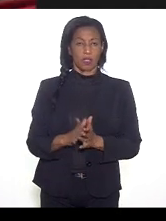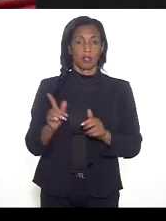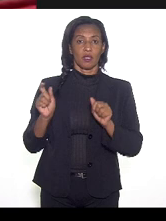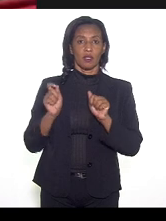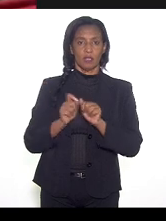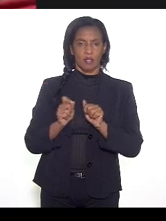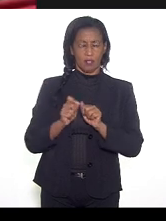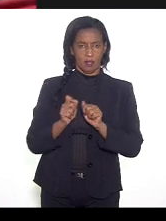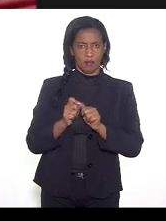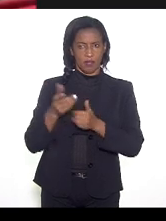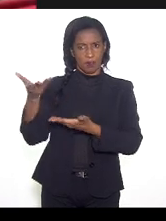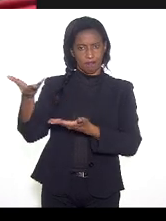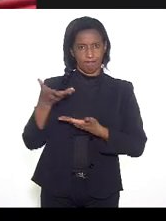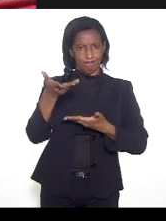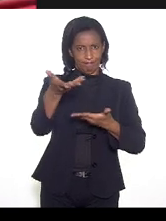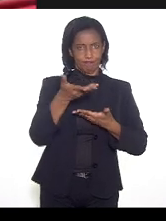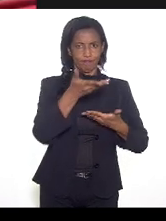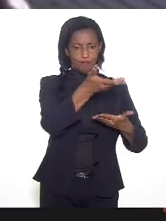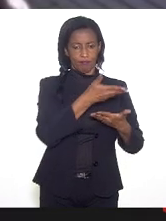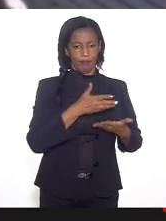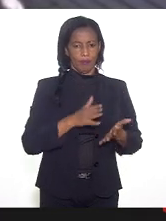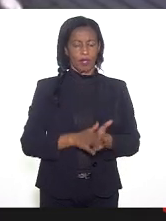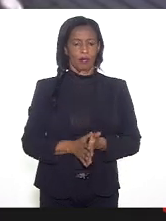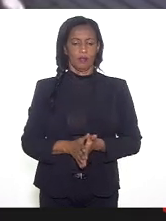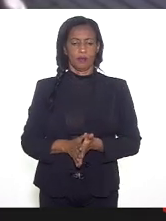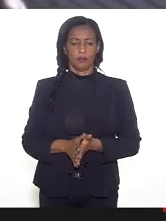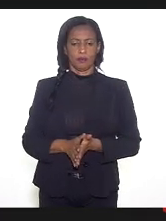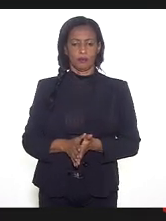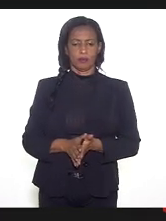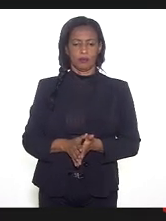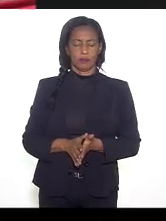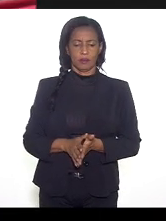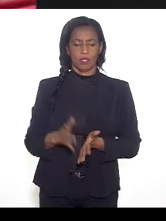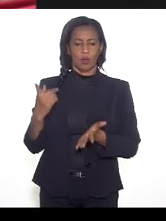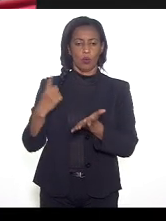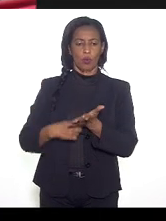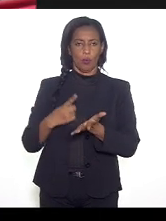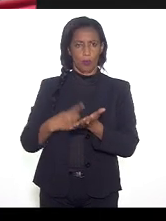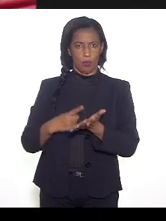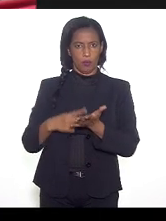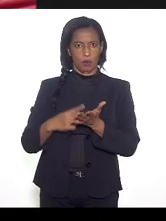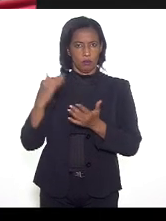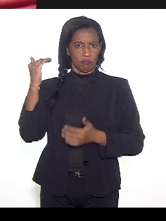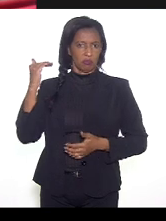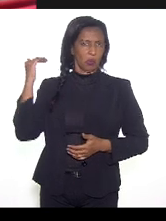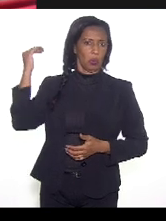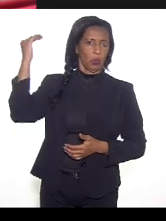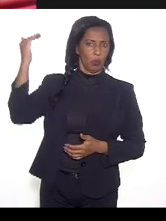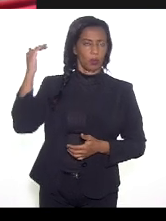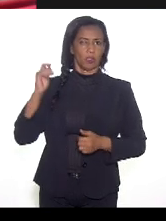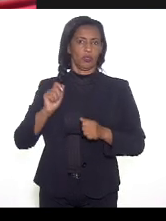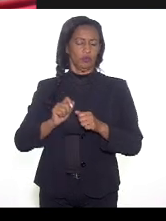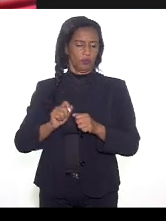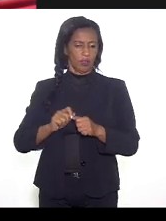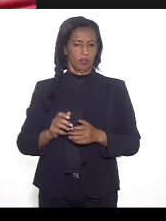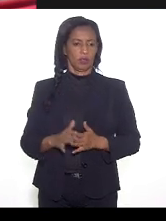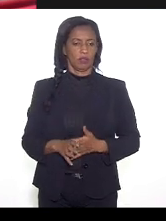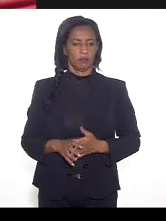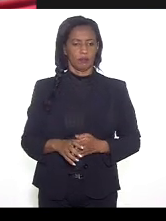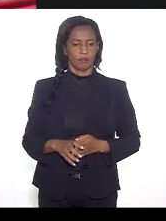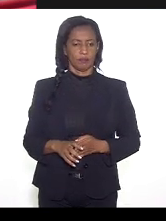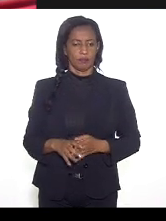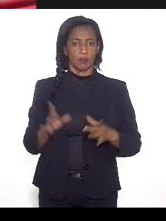fazer essas convocações, tá? É compromisso que o nosso comandante vai